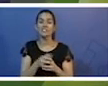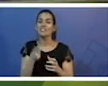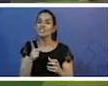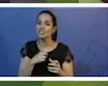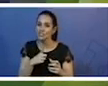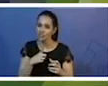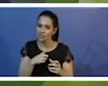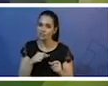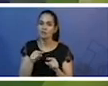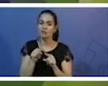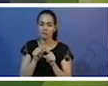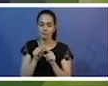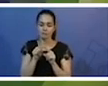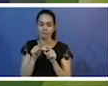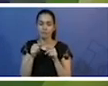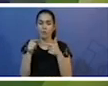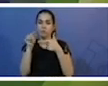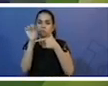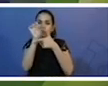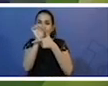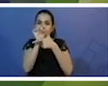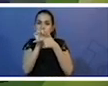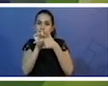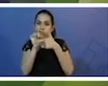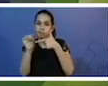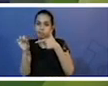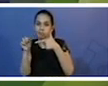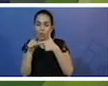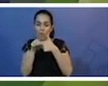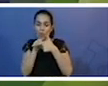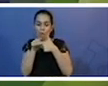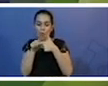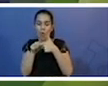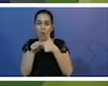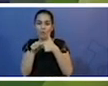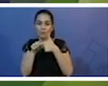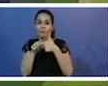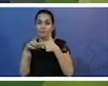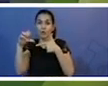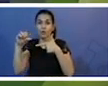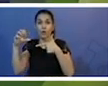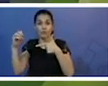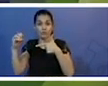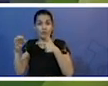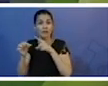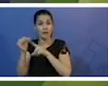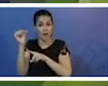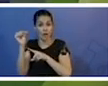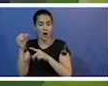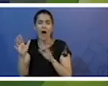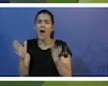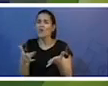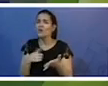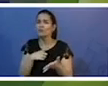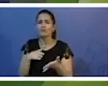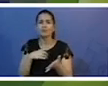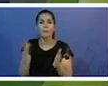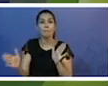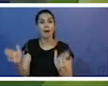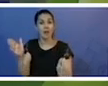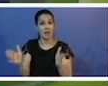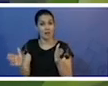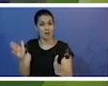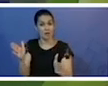tinha que ter um ângulo de 90 graus. Agora, nós não temos um lado paralelo a ele, nós temos um